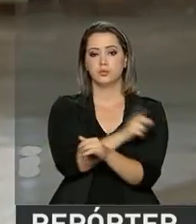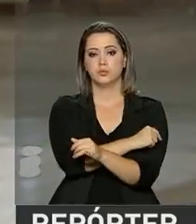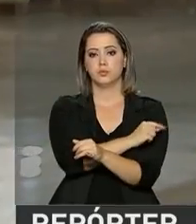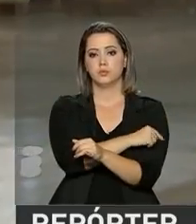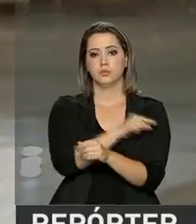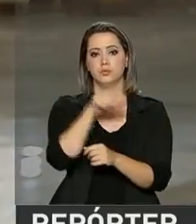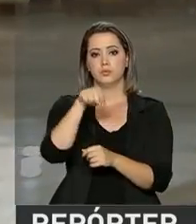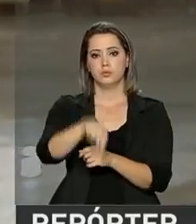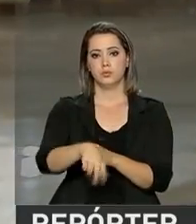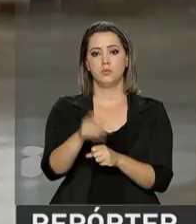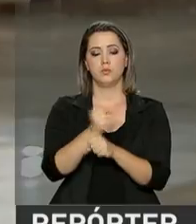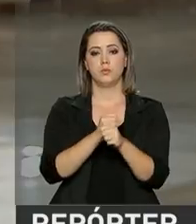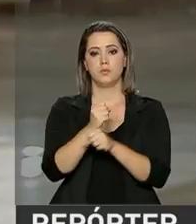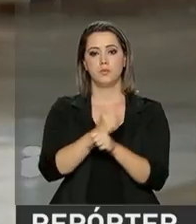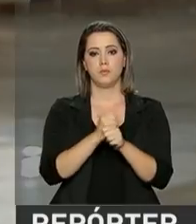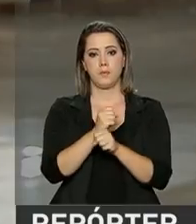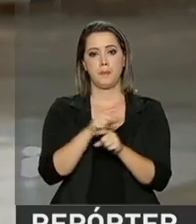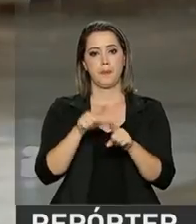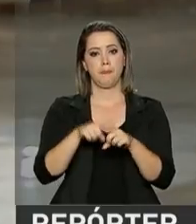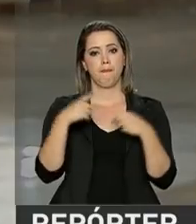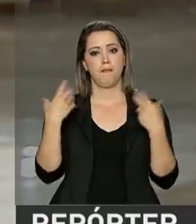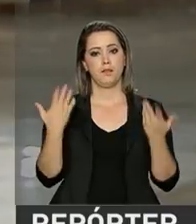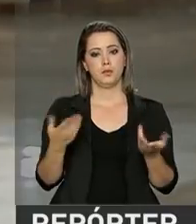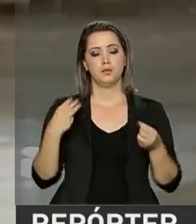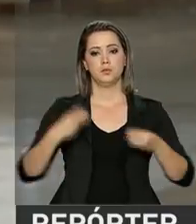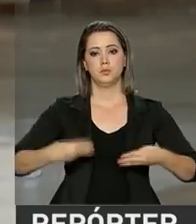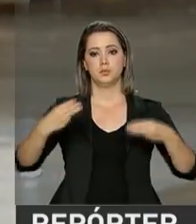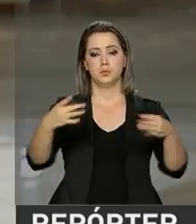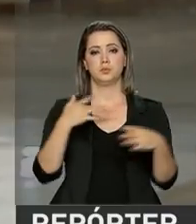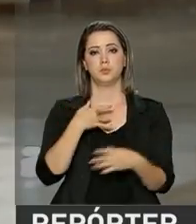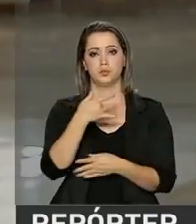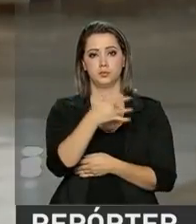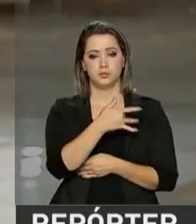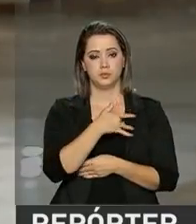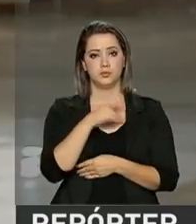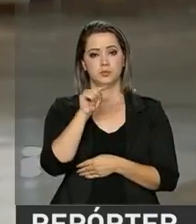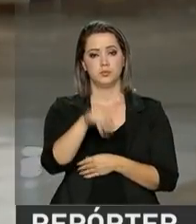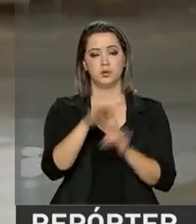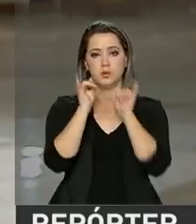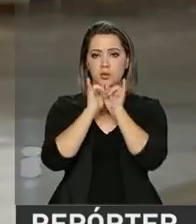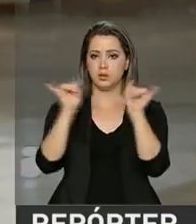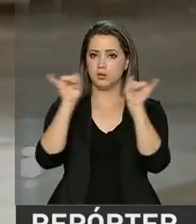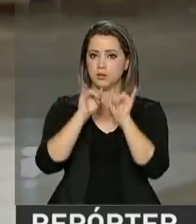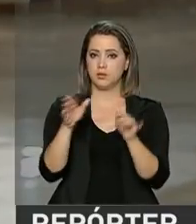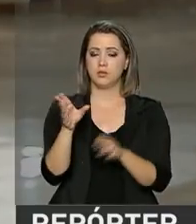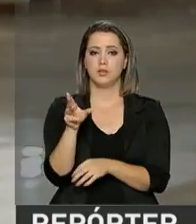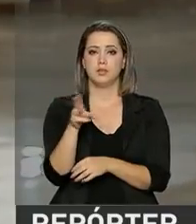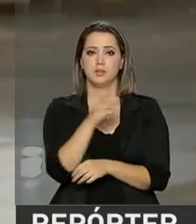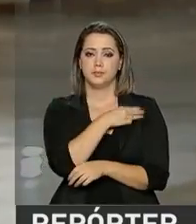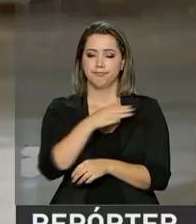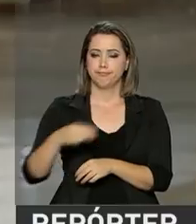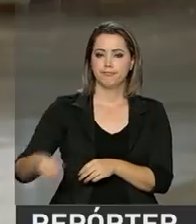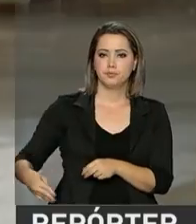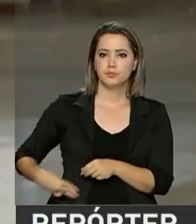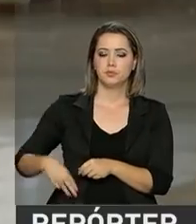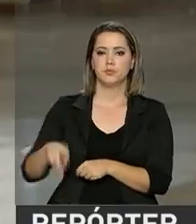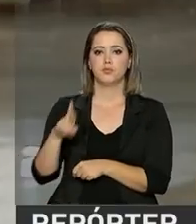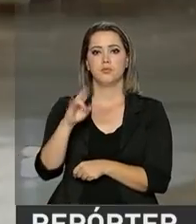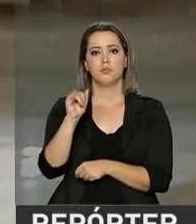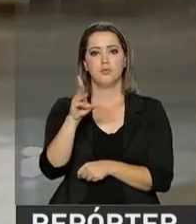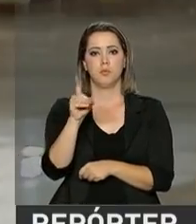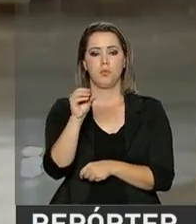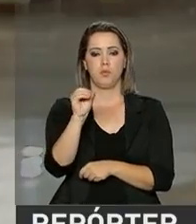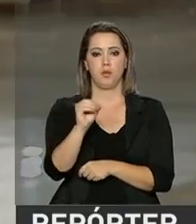a gripe deste ano foi tomada pelo Ministério da Saúde nesta sexta-feira e anunciada pelo Ministro Ricardo Barros em